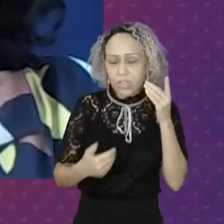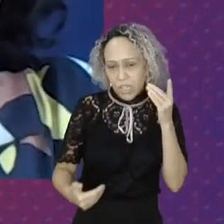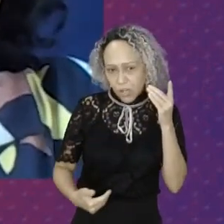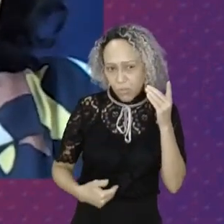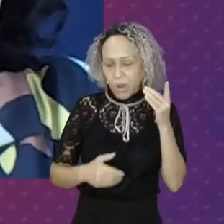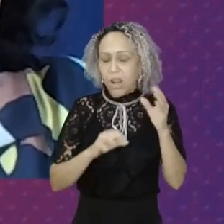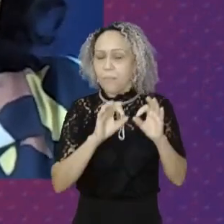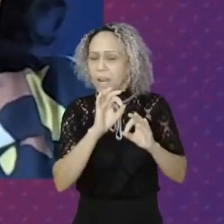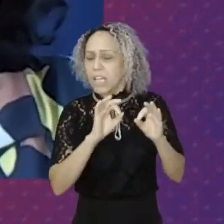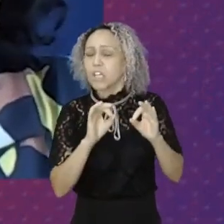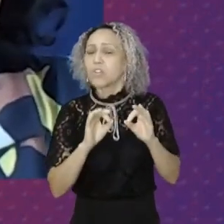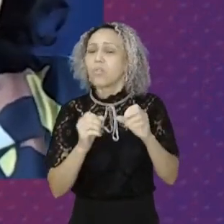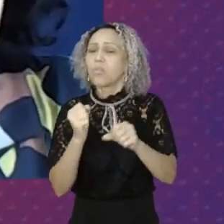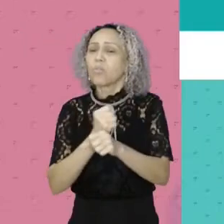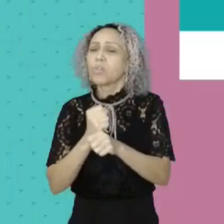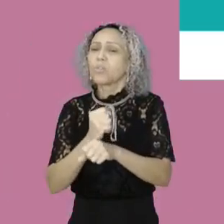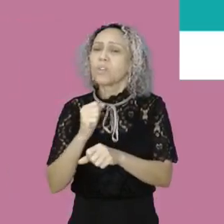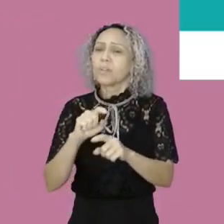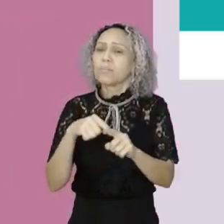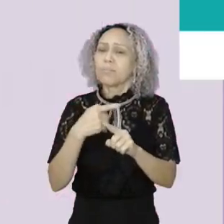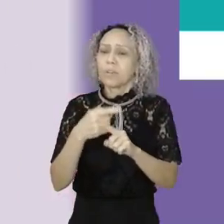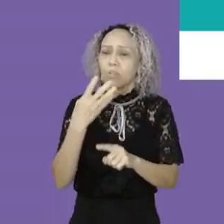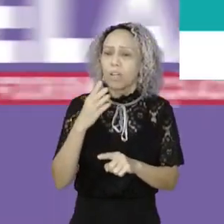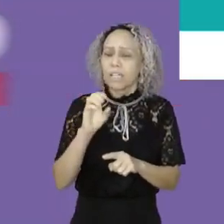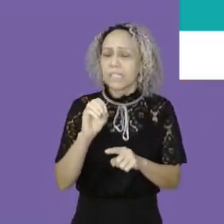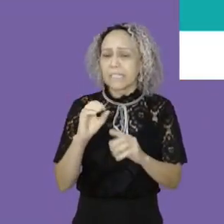anterior, agora à eleição do nosso presidente.